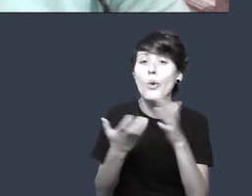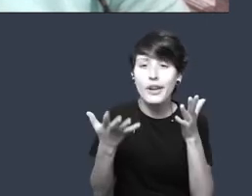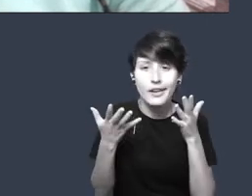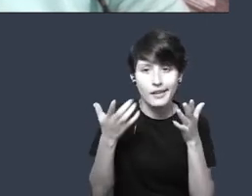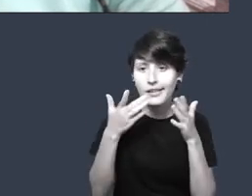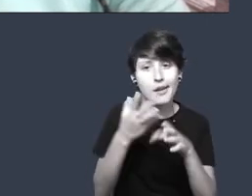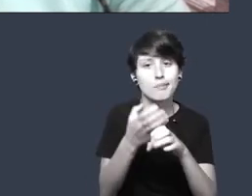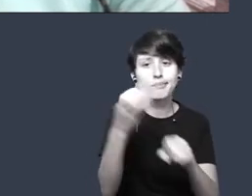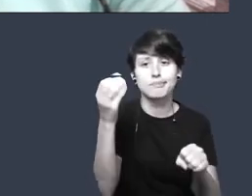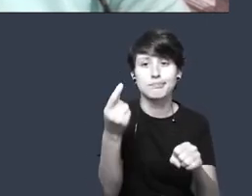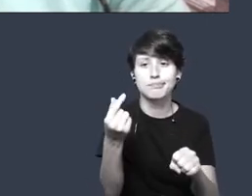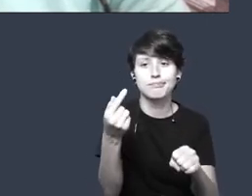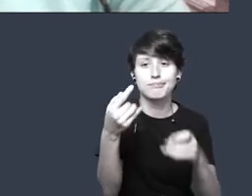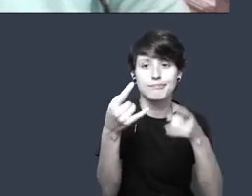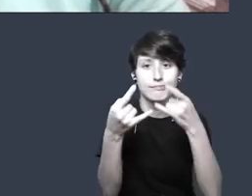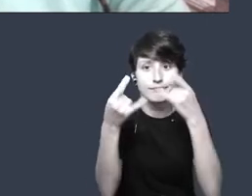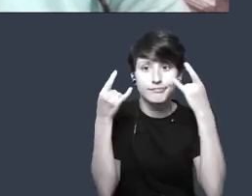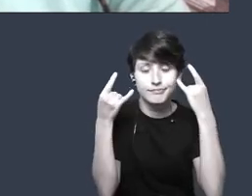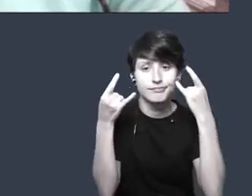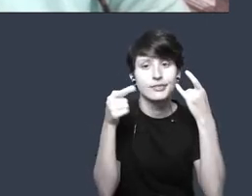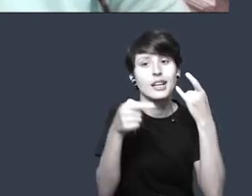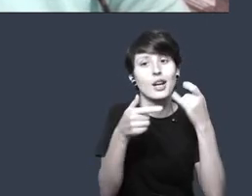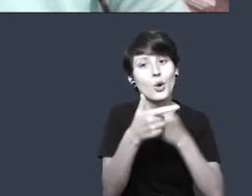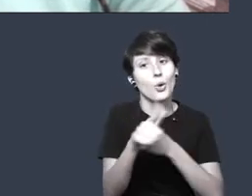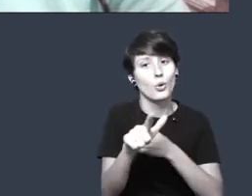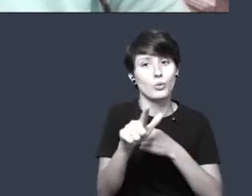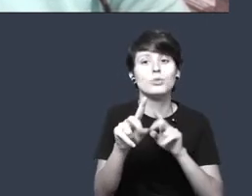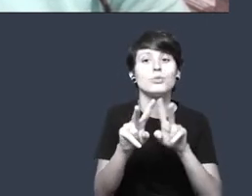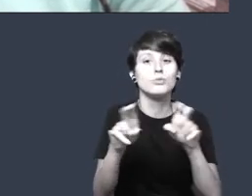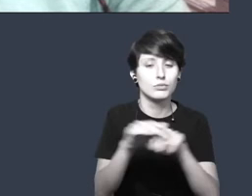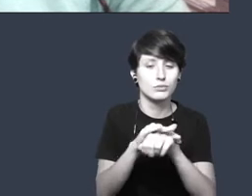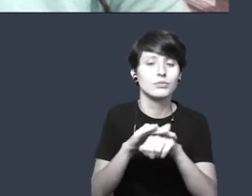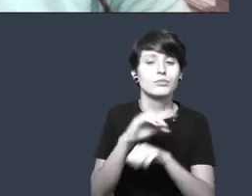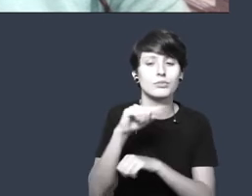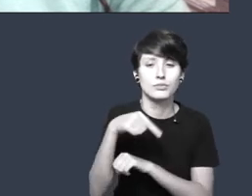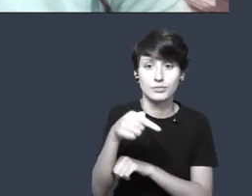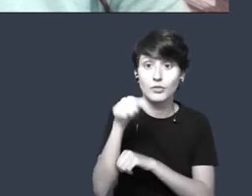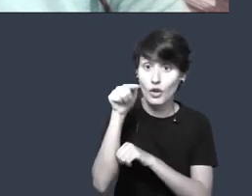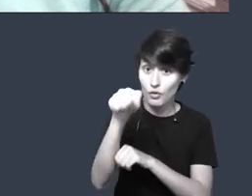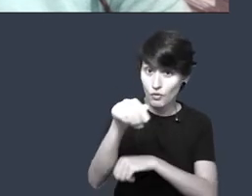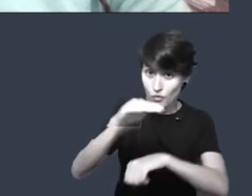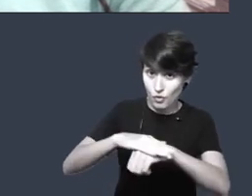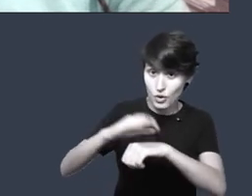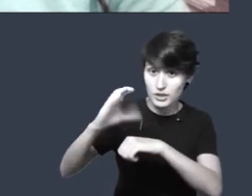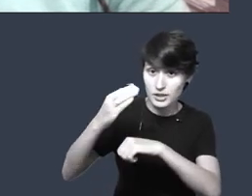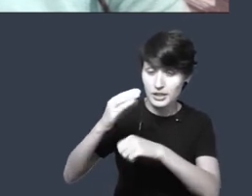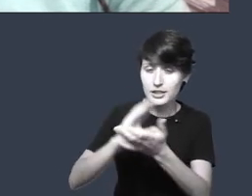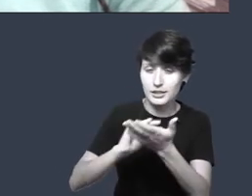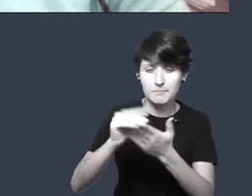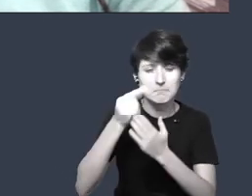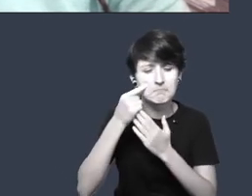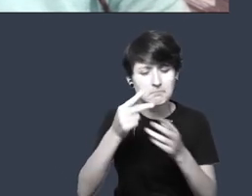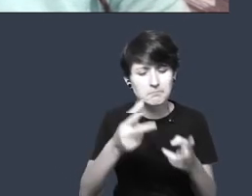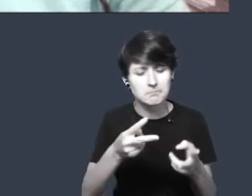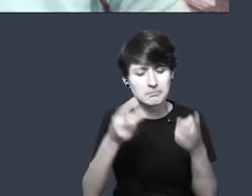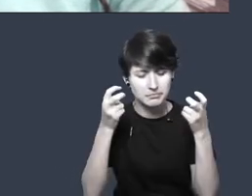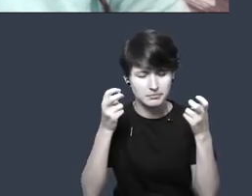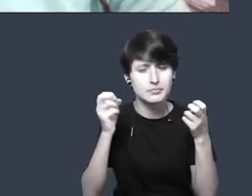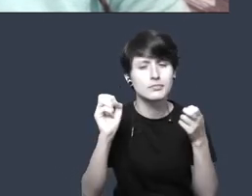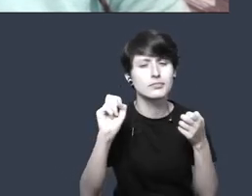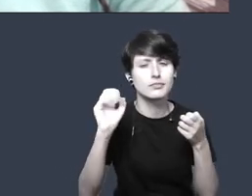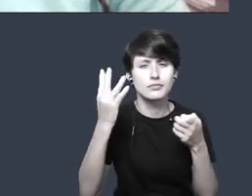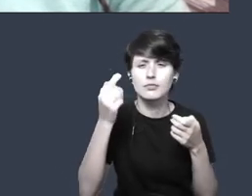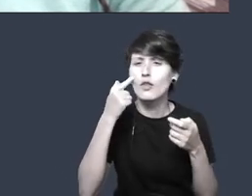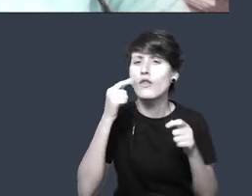Então, não tem. Que isso é uma outra questão que a gente pode falar depois, Nina, que é você, como cientista de dados, se você ver coisas acontecendo da empresa, o que